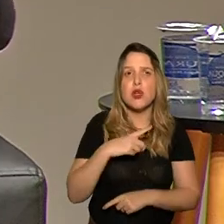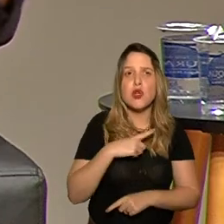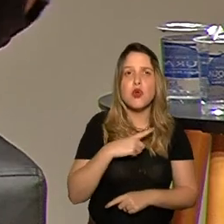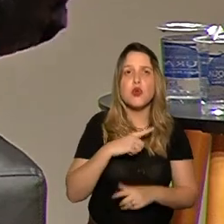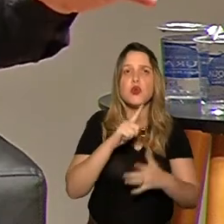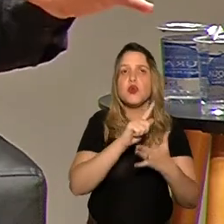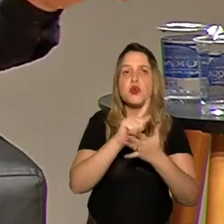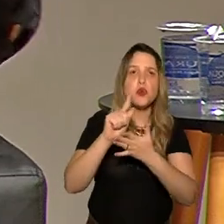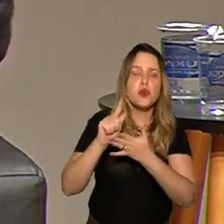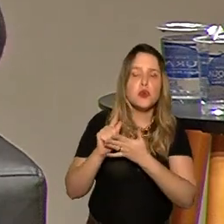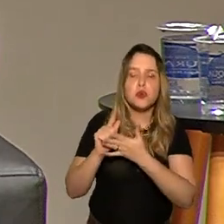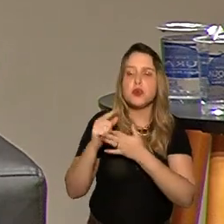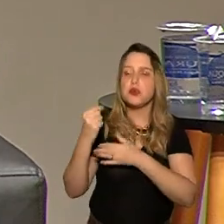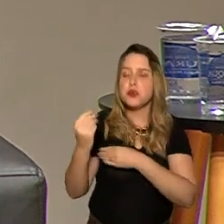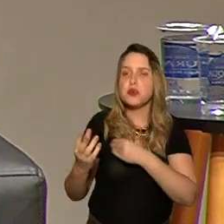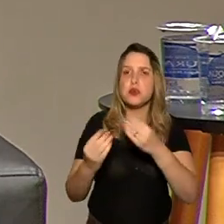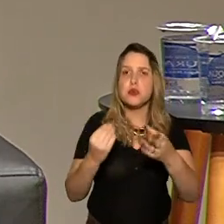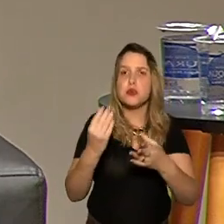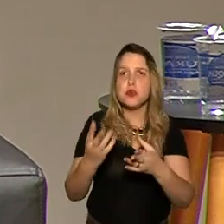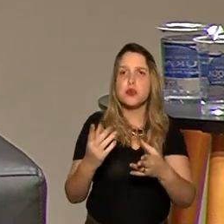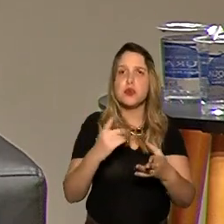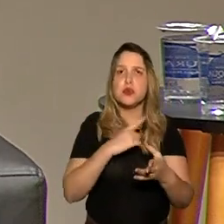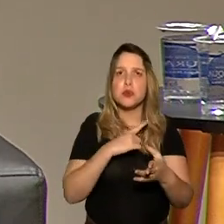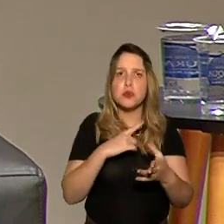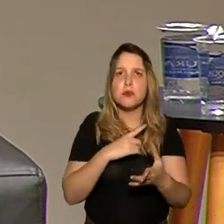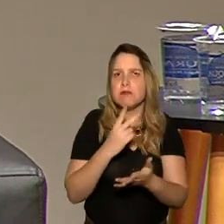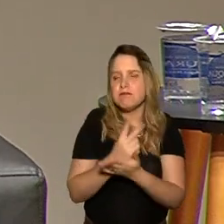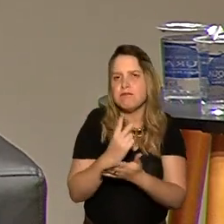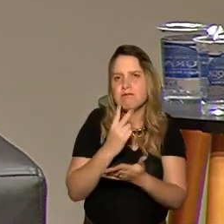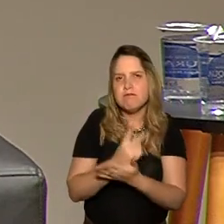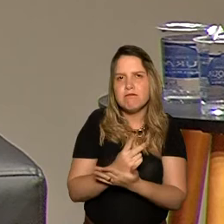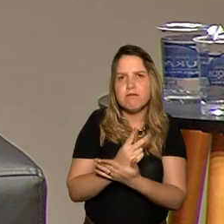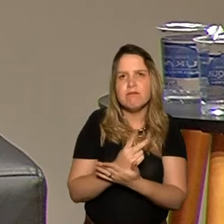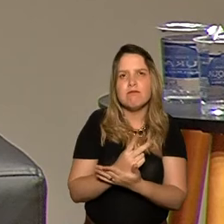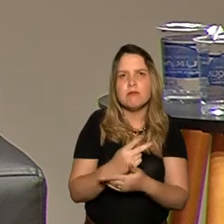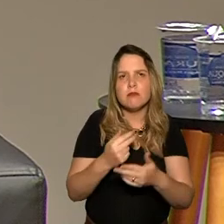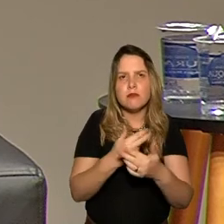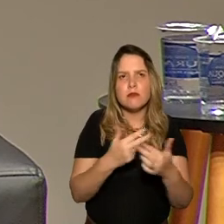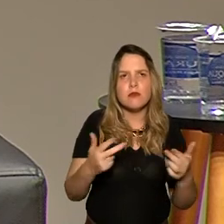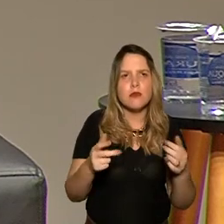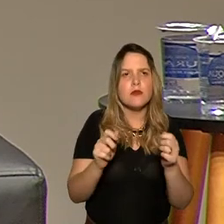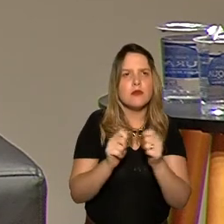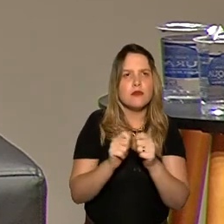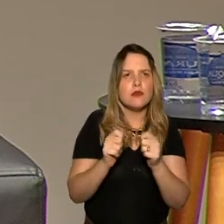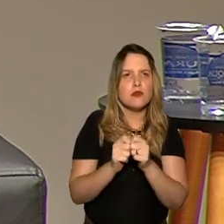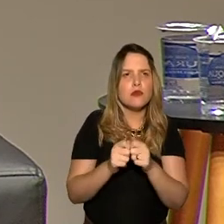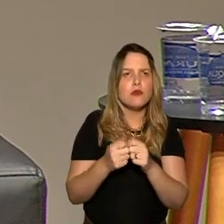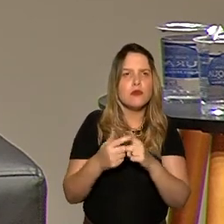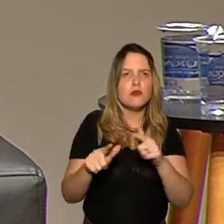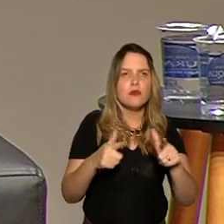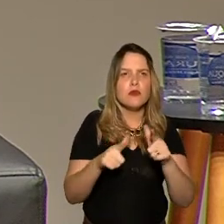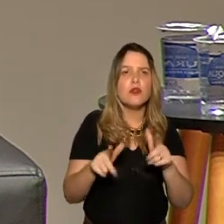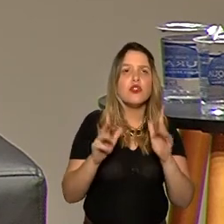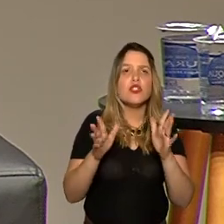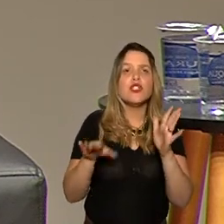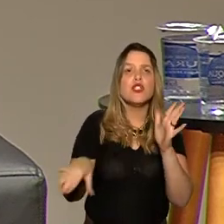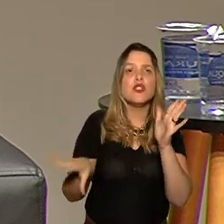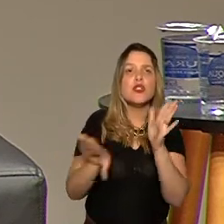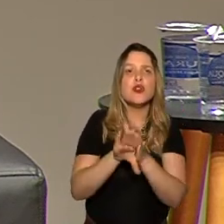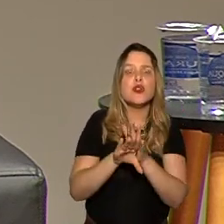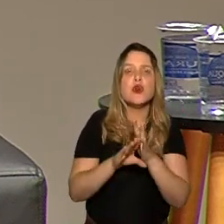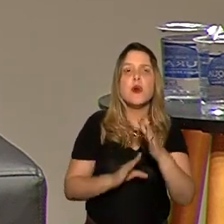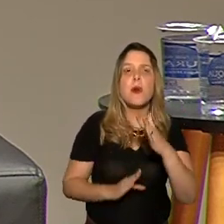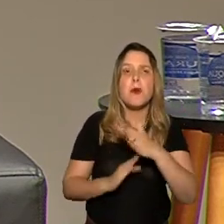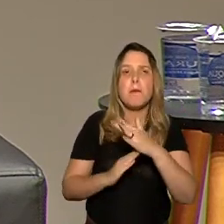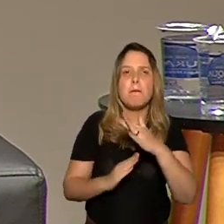vetores distribuídos e esse a instituição quando ela se entende como um vetor de saída ela passa